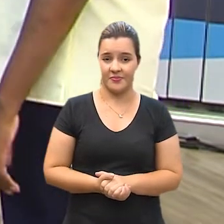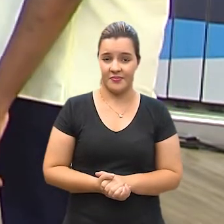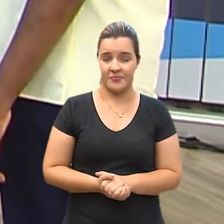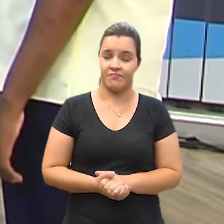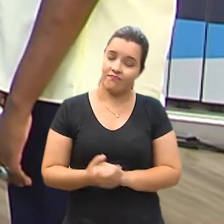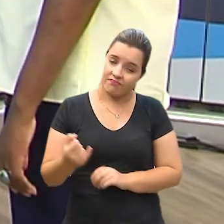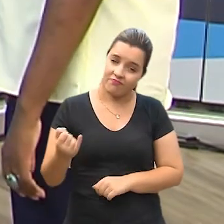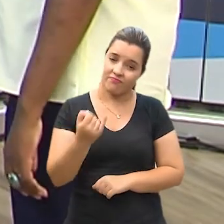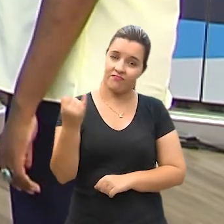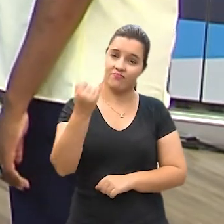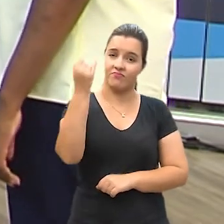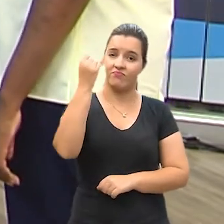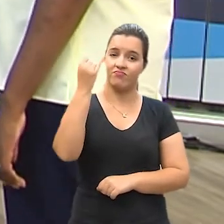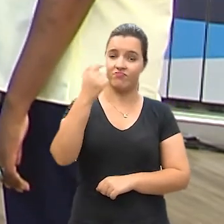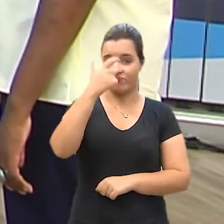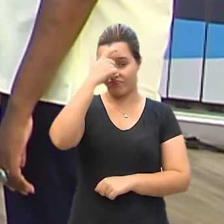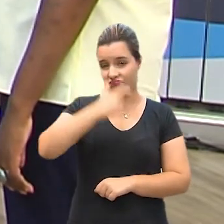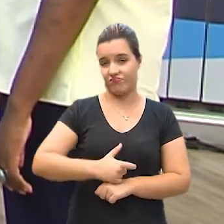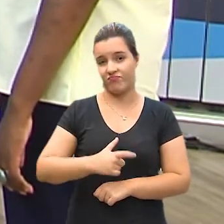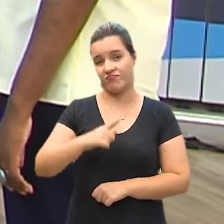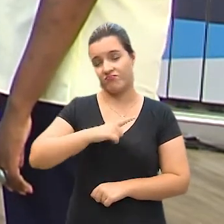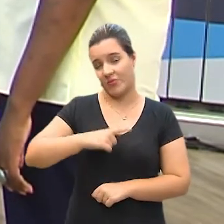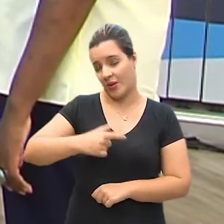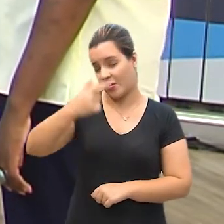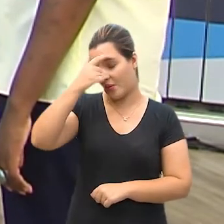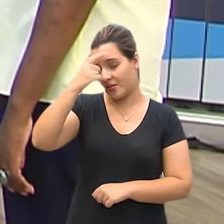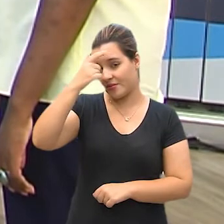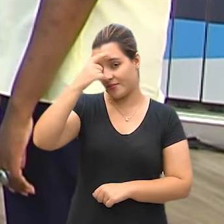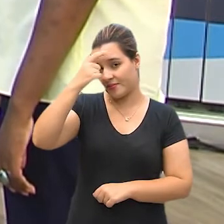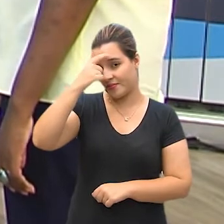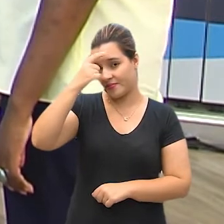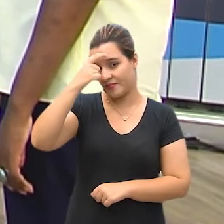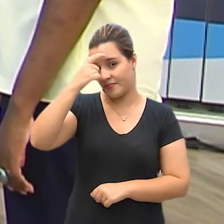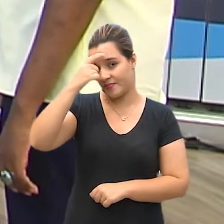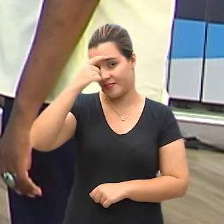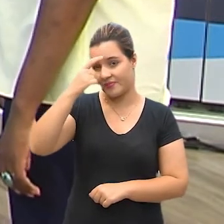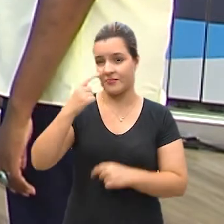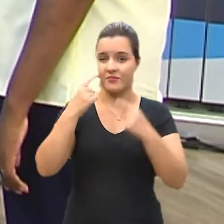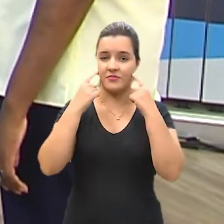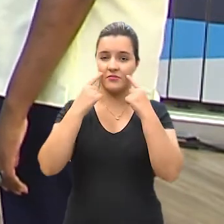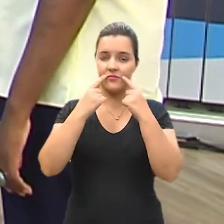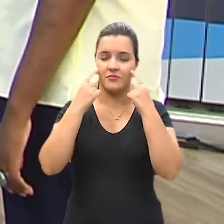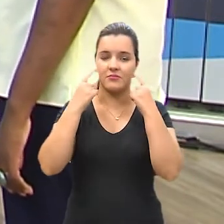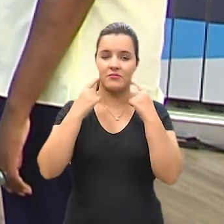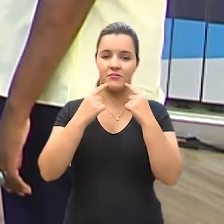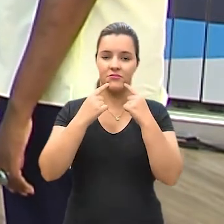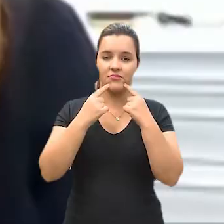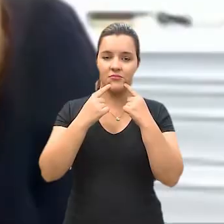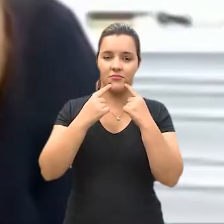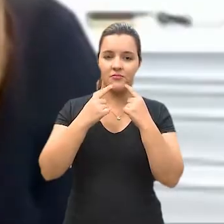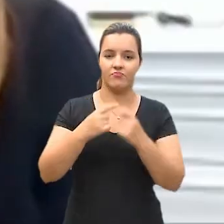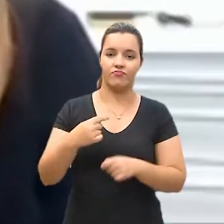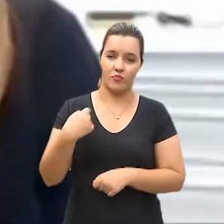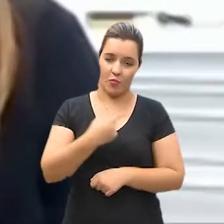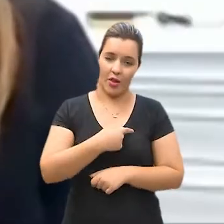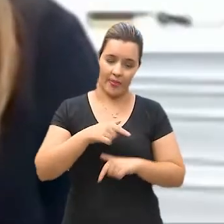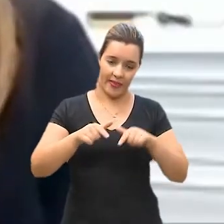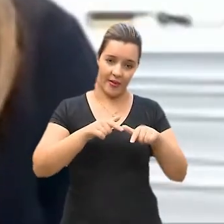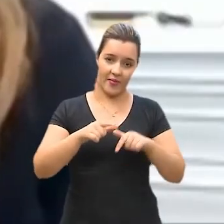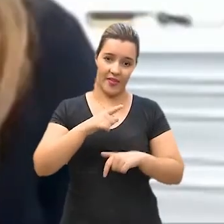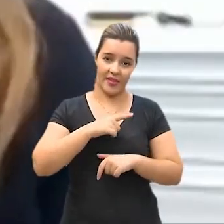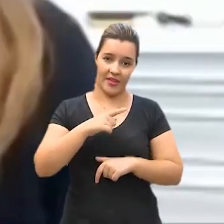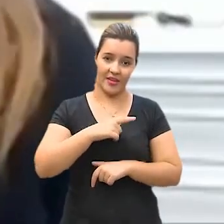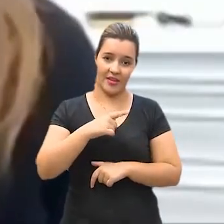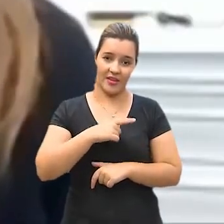É importante que o paciente tenha consciência da relação de mordida que ele tem. Aqui no consultório a gente trabalha com um exame que